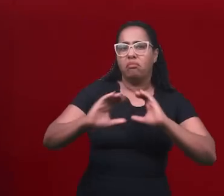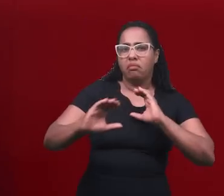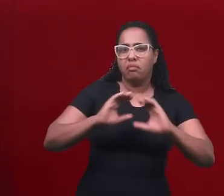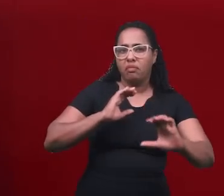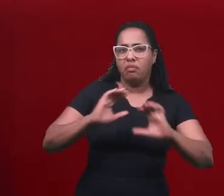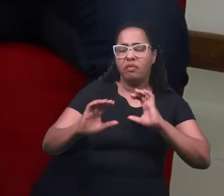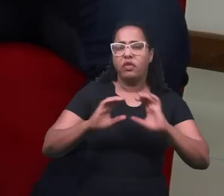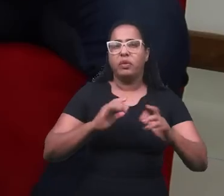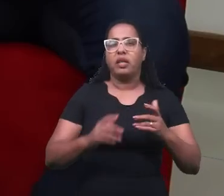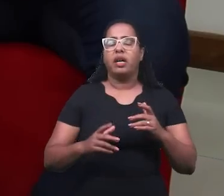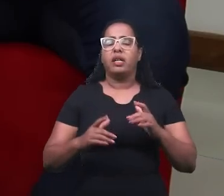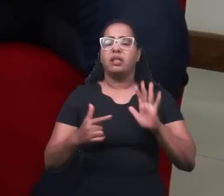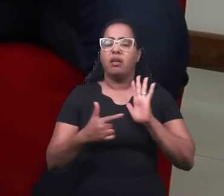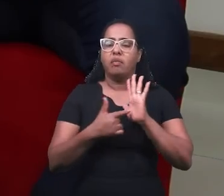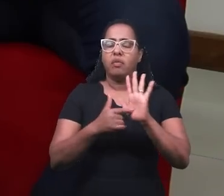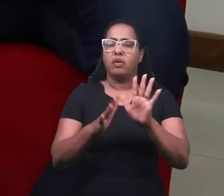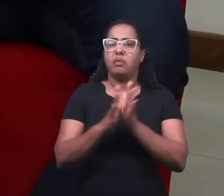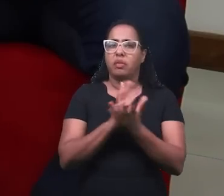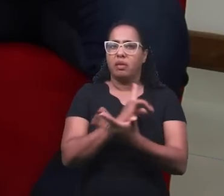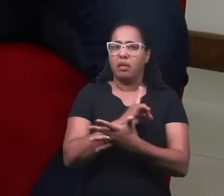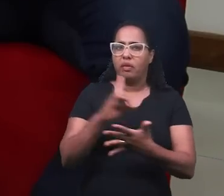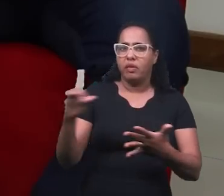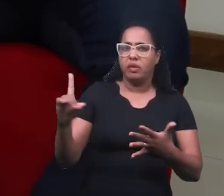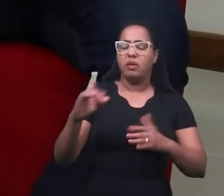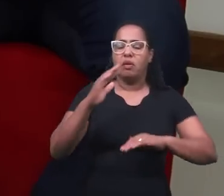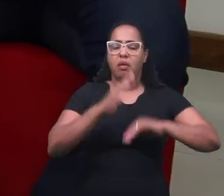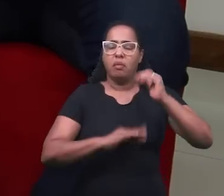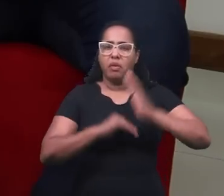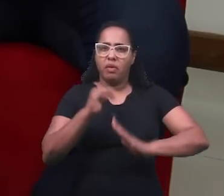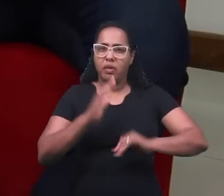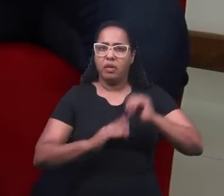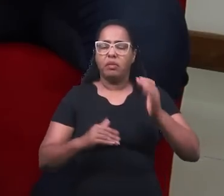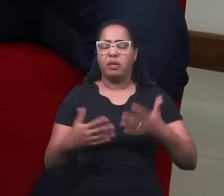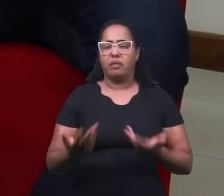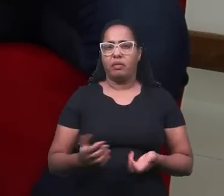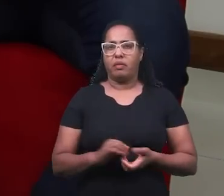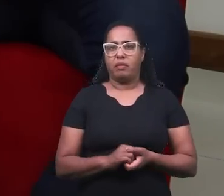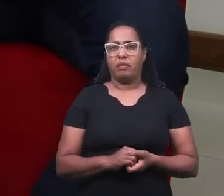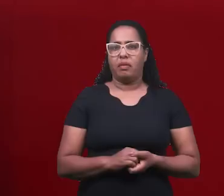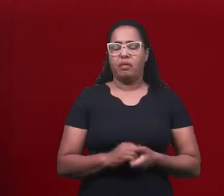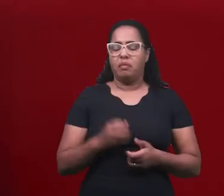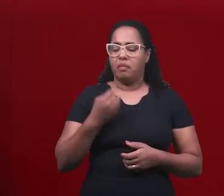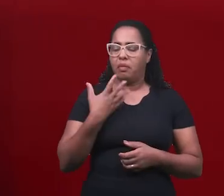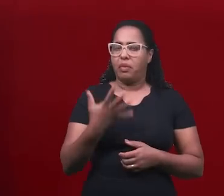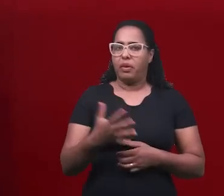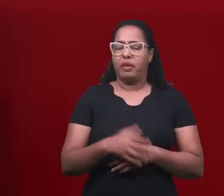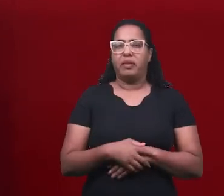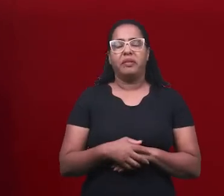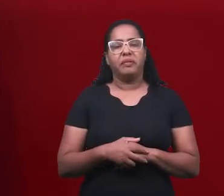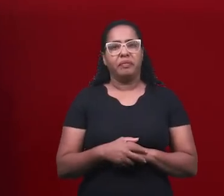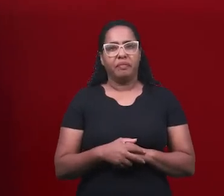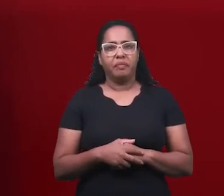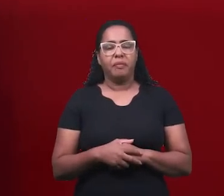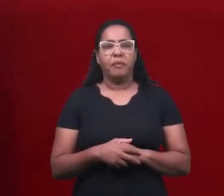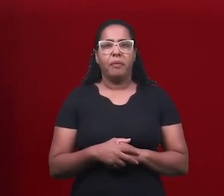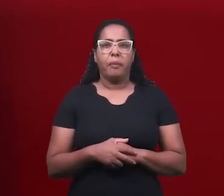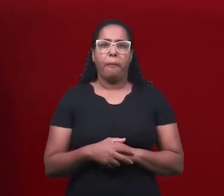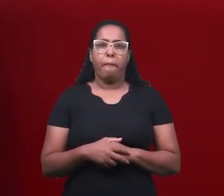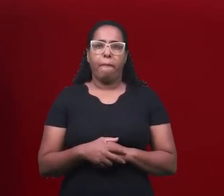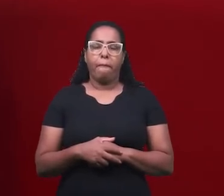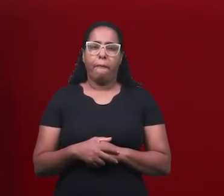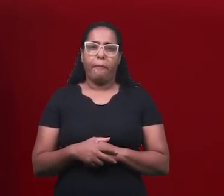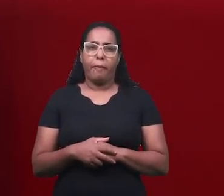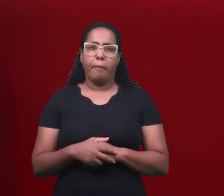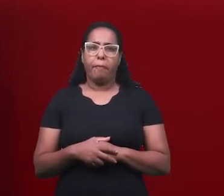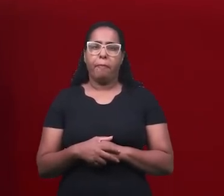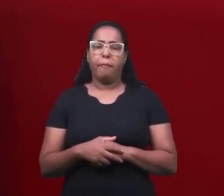comunicando, né? Estar levando a palavra do Senhor, estar se colocando profissionalmente, né? Tudo isso. Que coisa boa. E